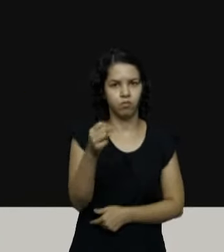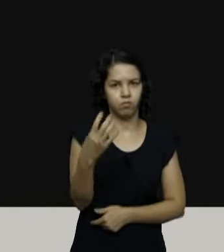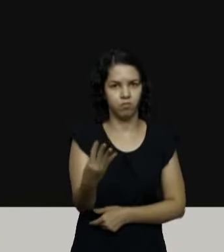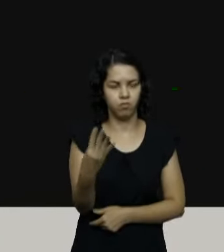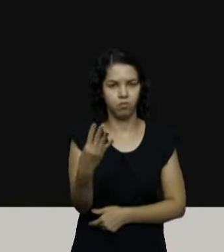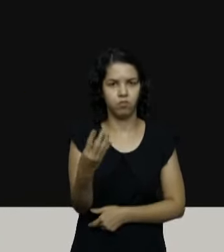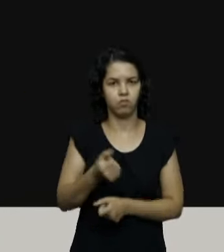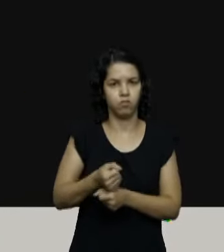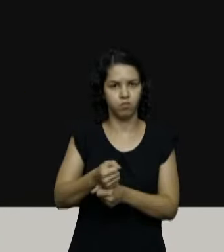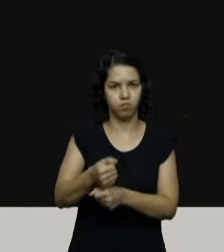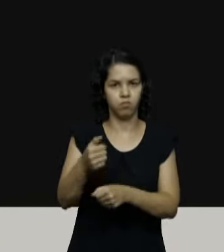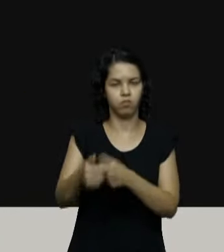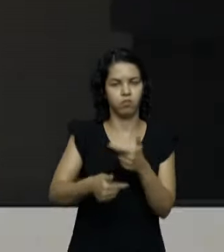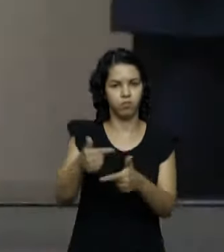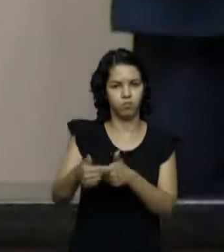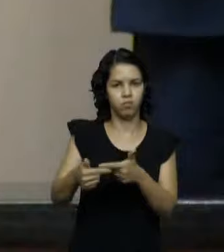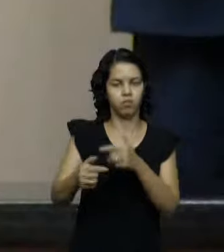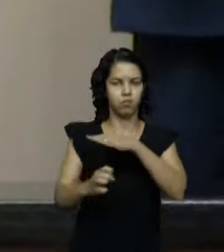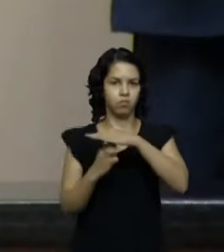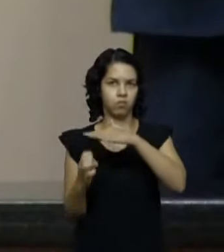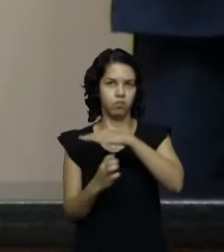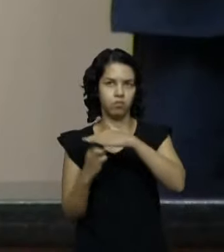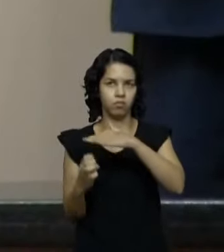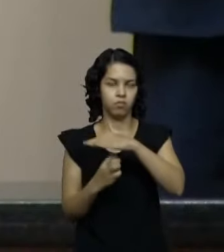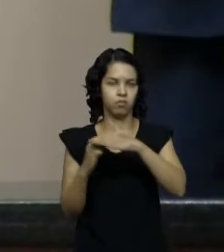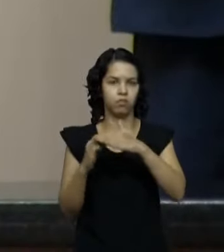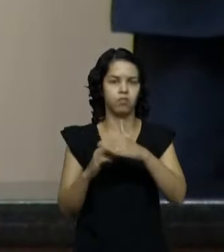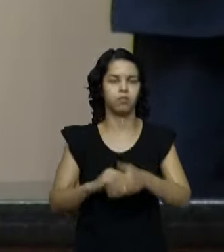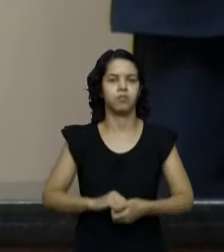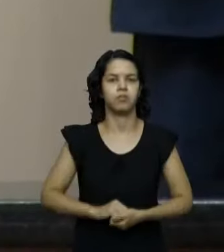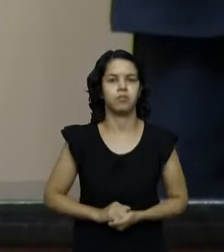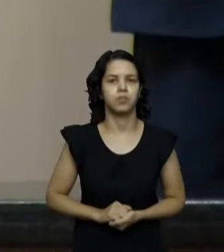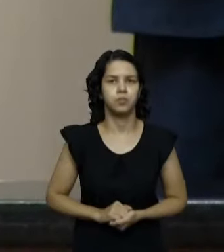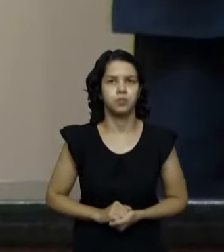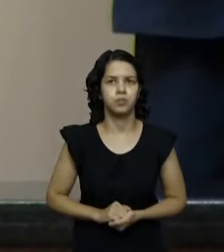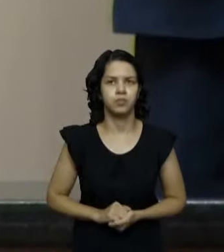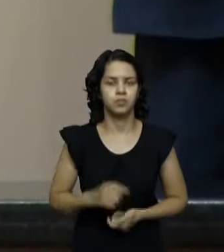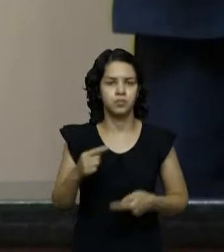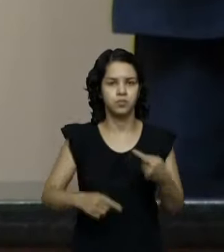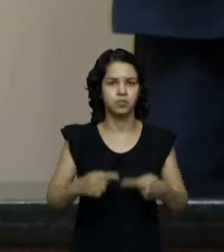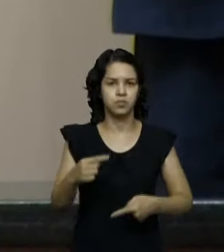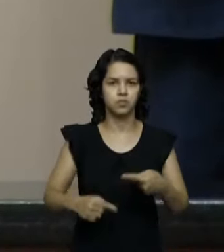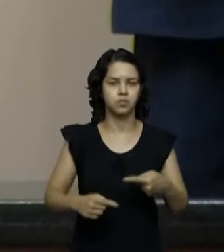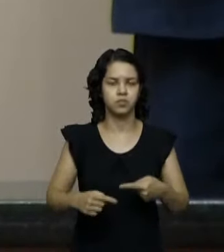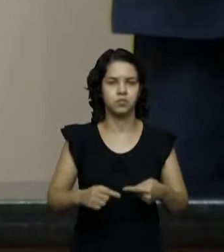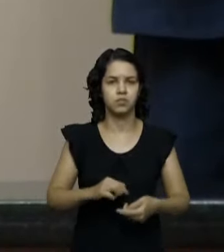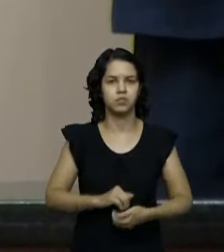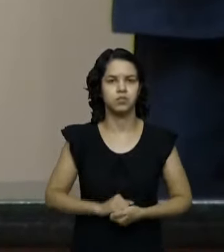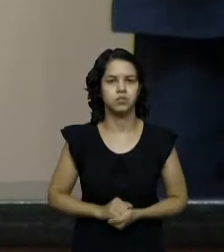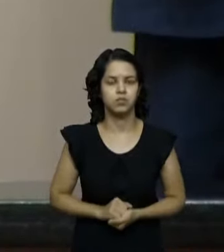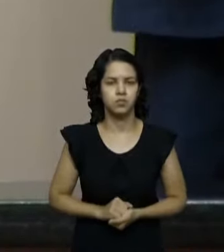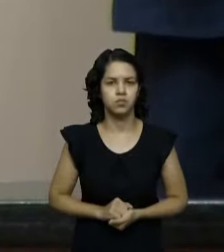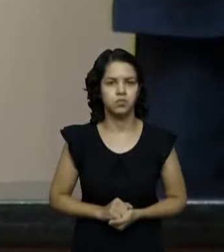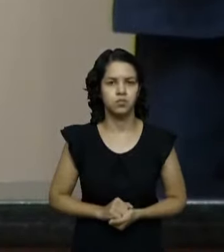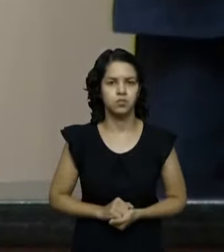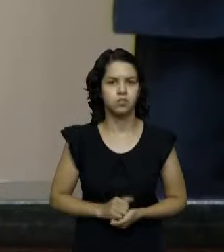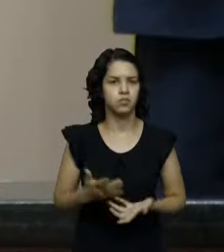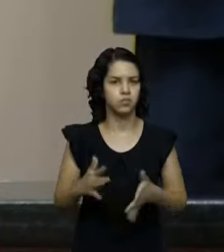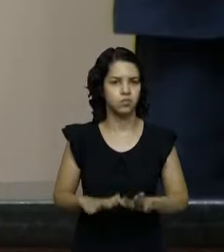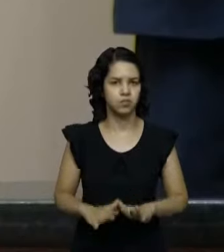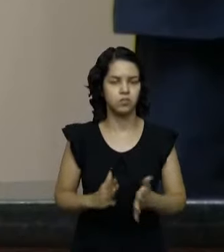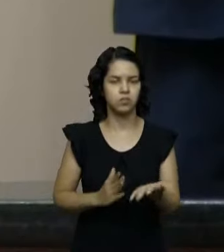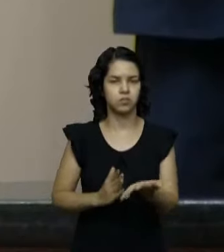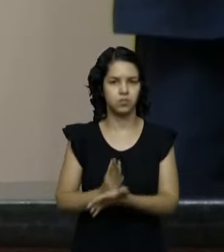empresa indústria Renault. Em discussão, não havendo quem queira discutir, em votação,